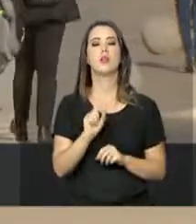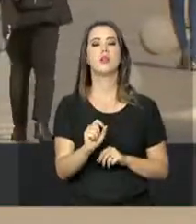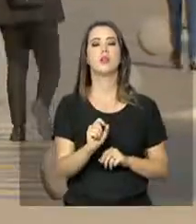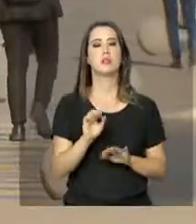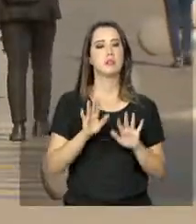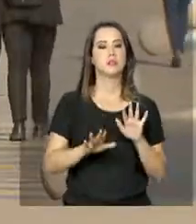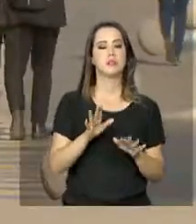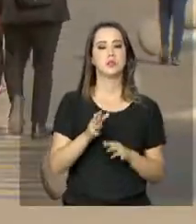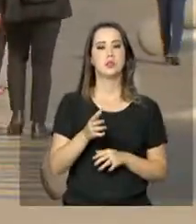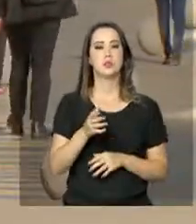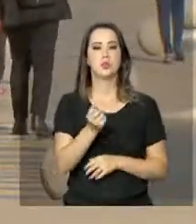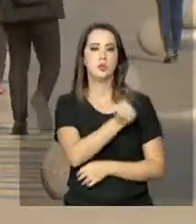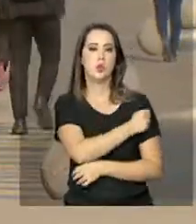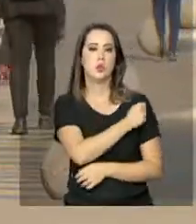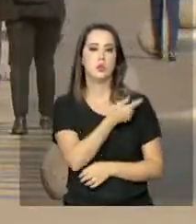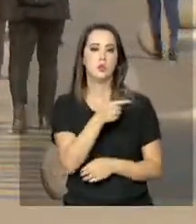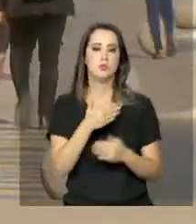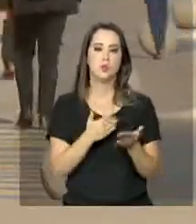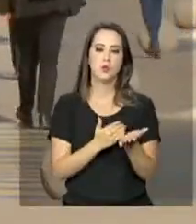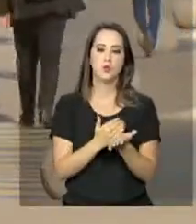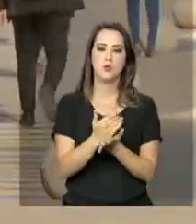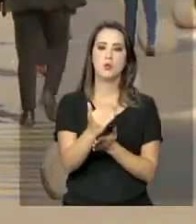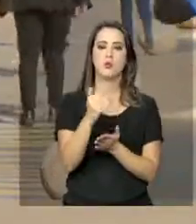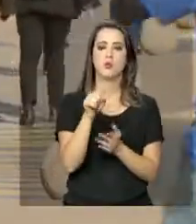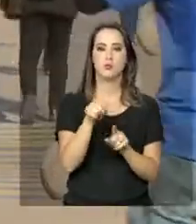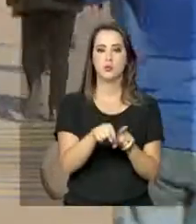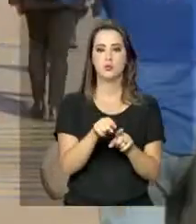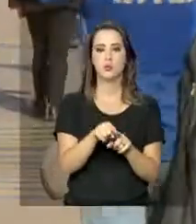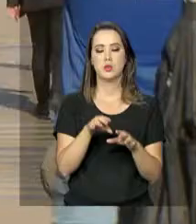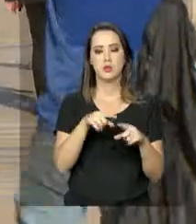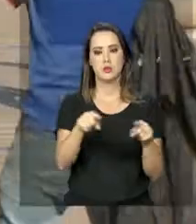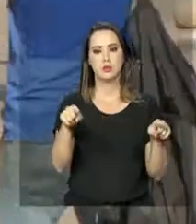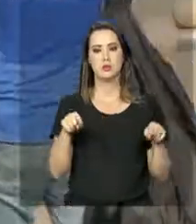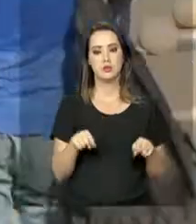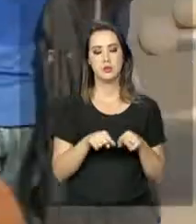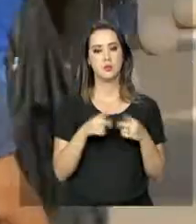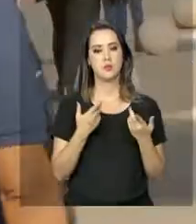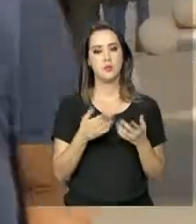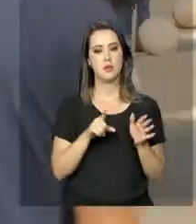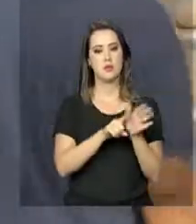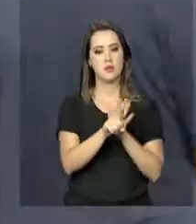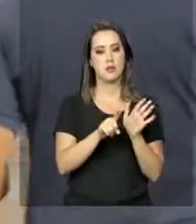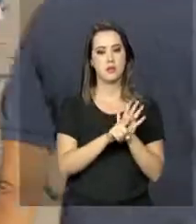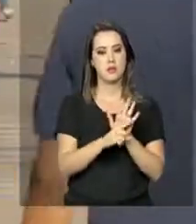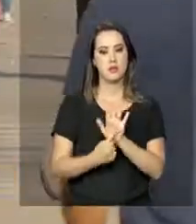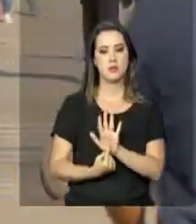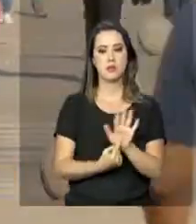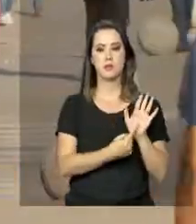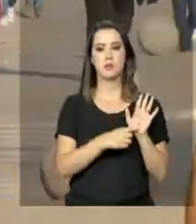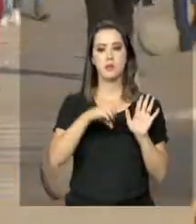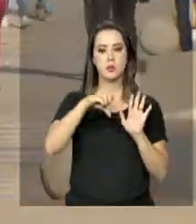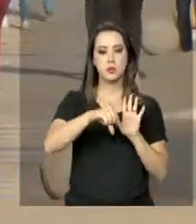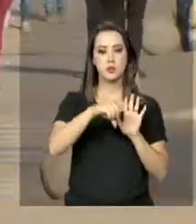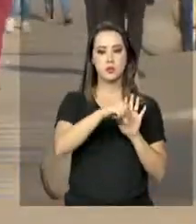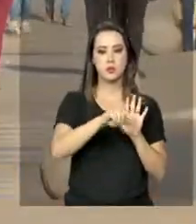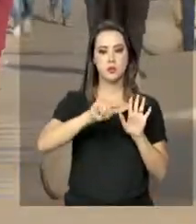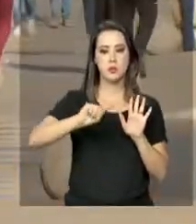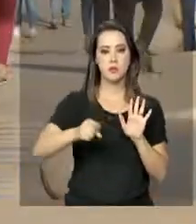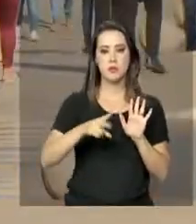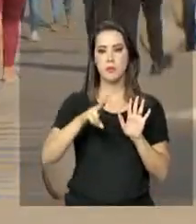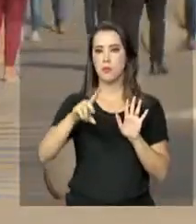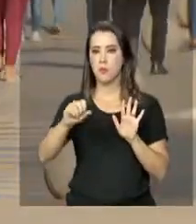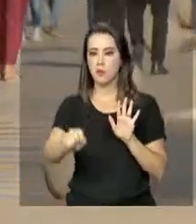se mantém em sala de aula o censo da educação superior revelou 99 mil vagas